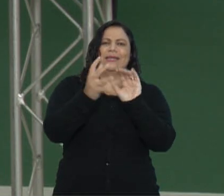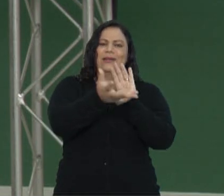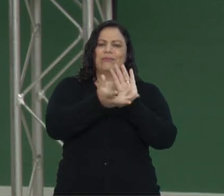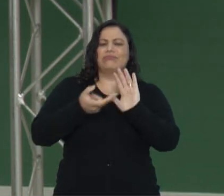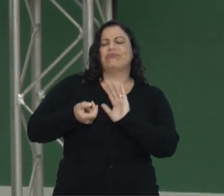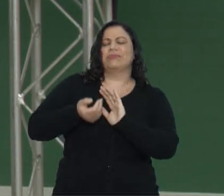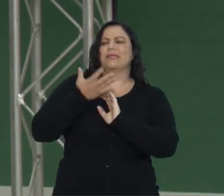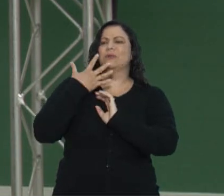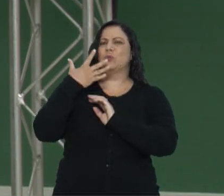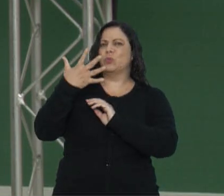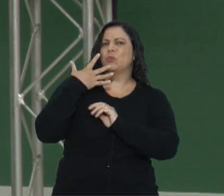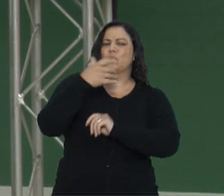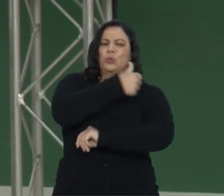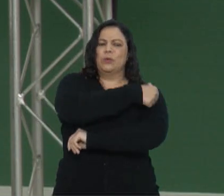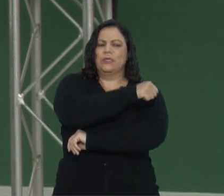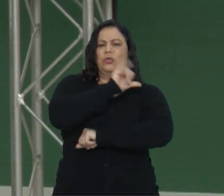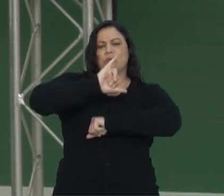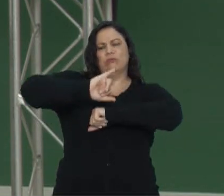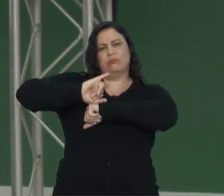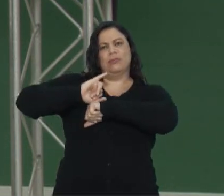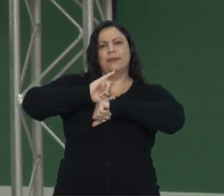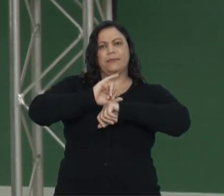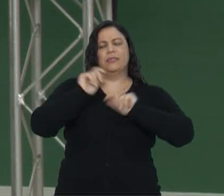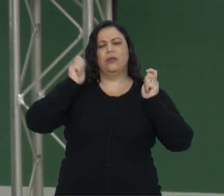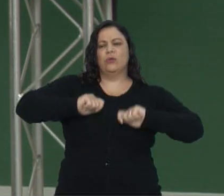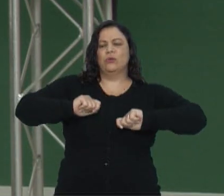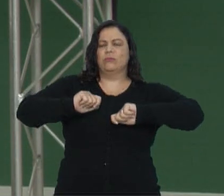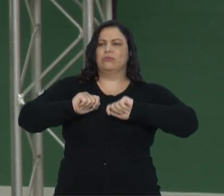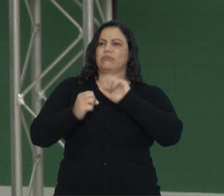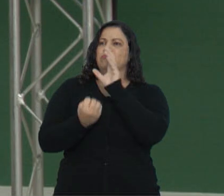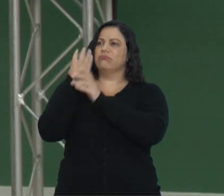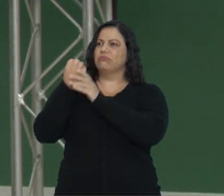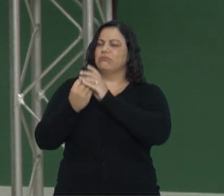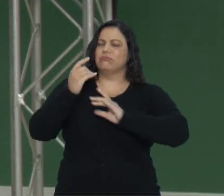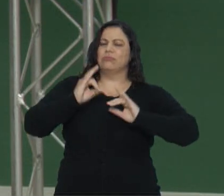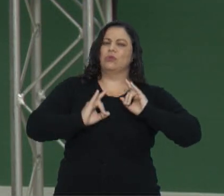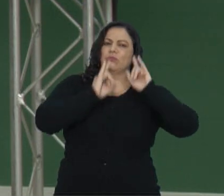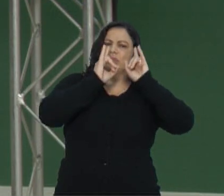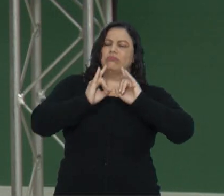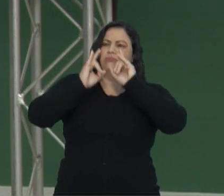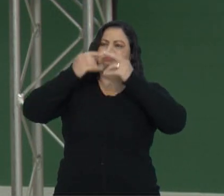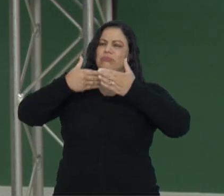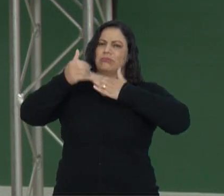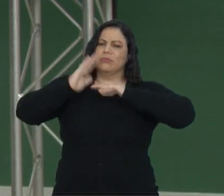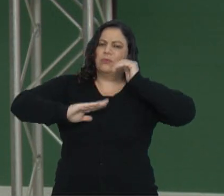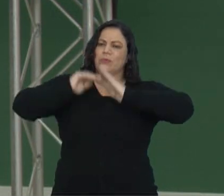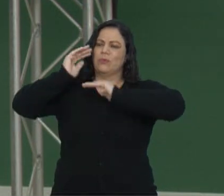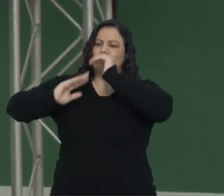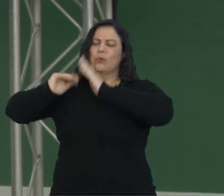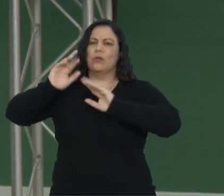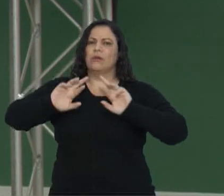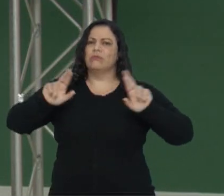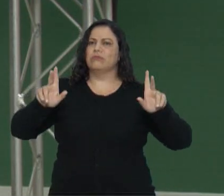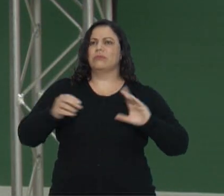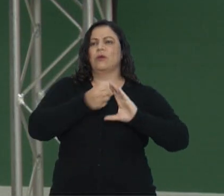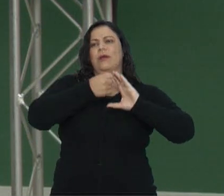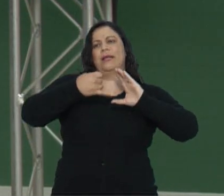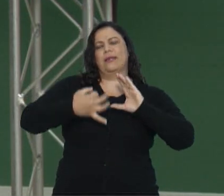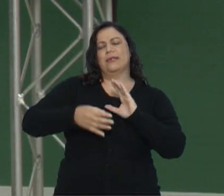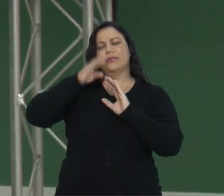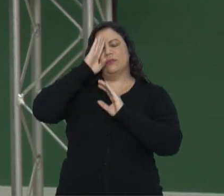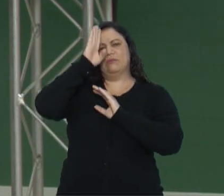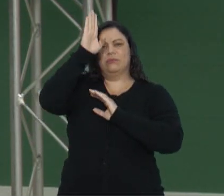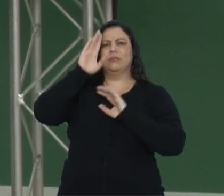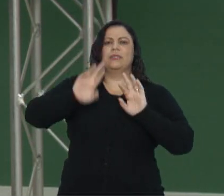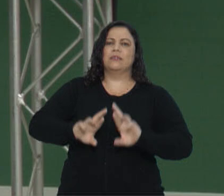se torna capital, com isso surgem muitas edificações. E lembra que eu falei que a principal característica que diferenciava o barroco no Rio de